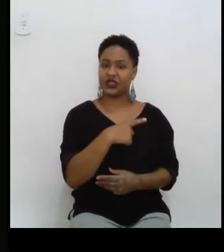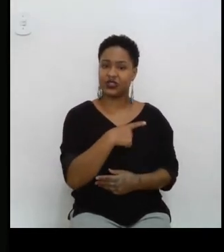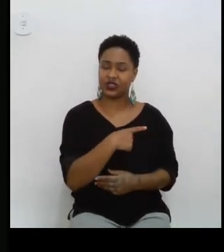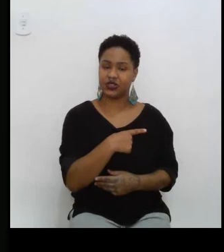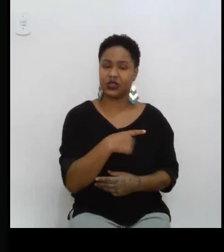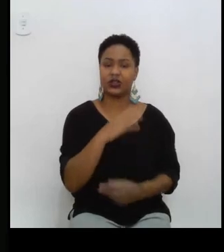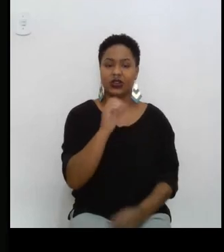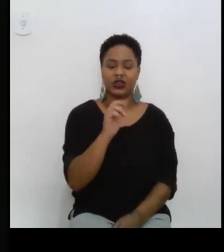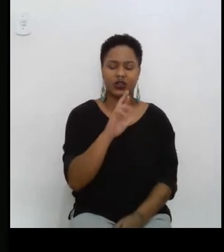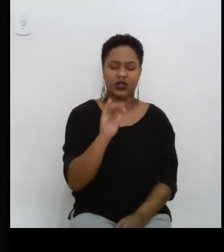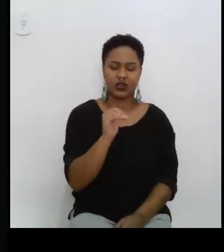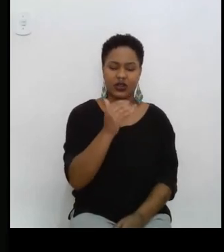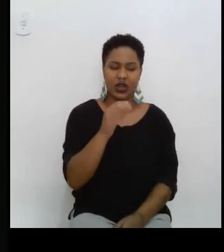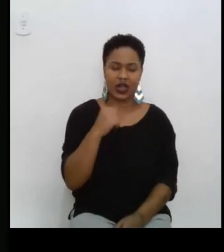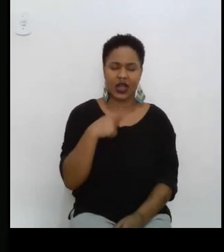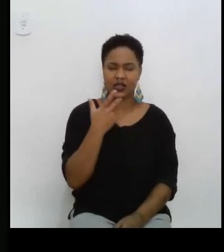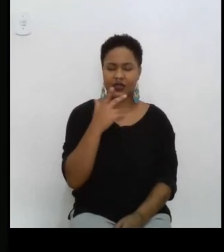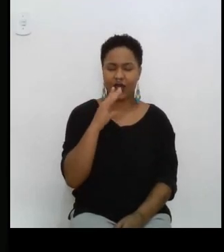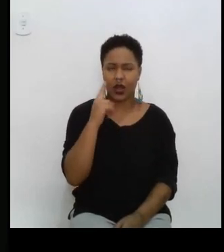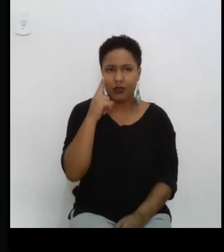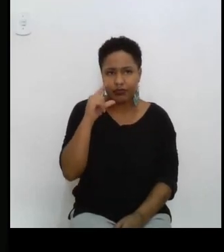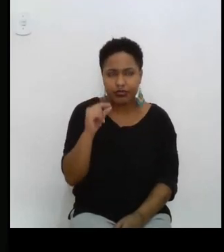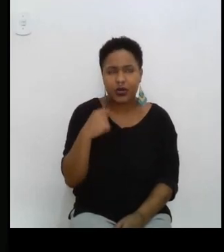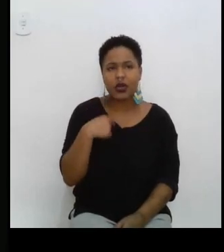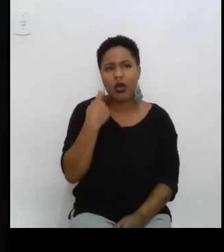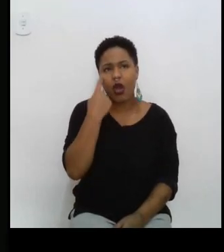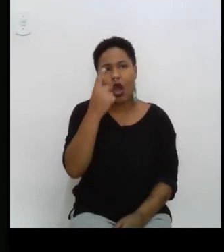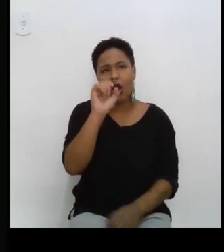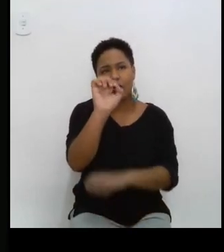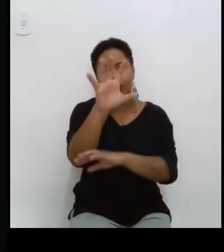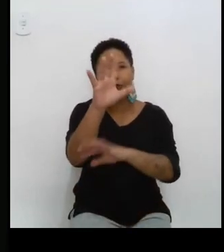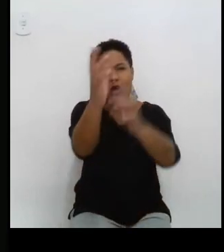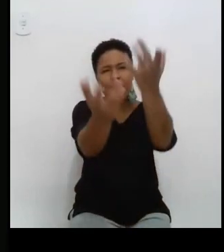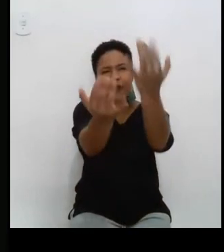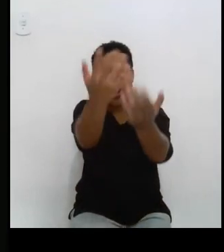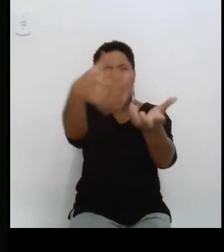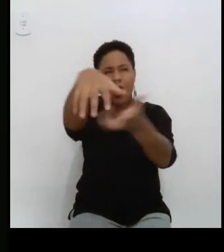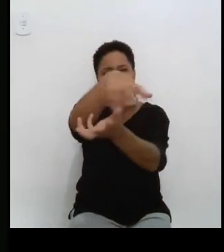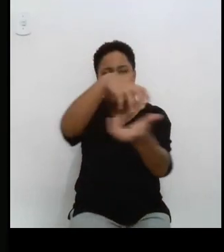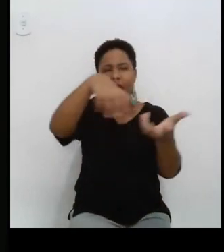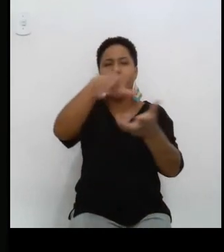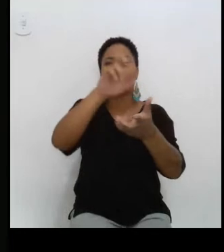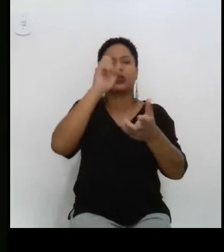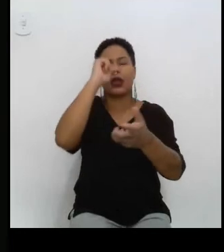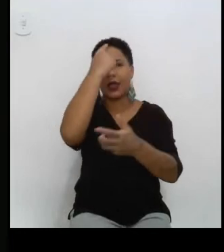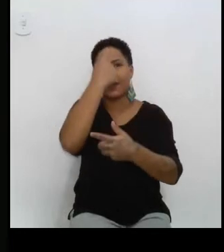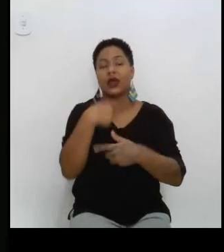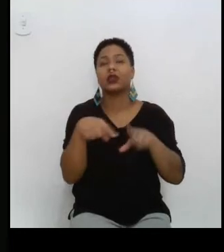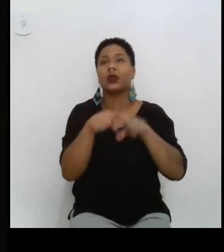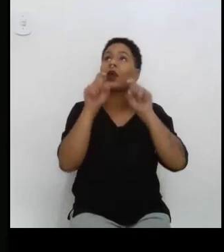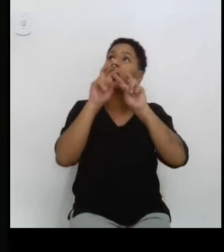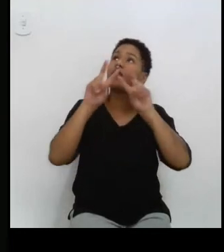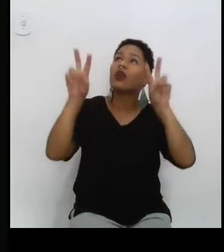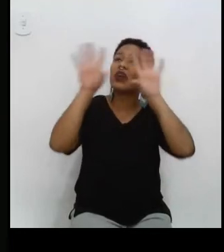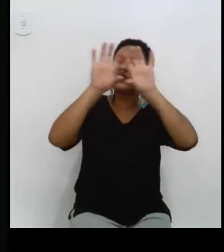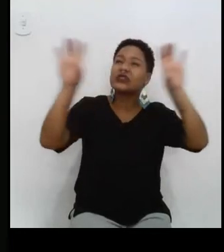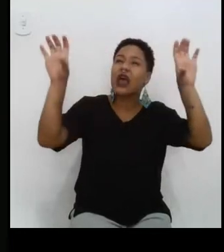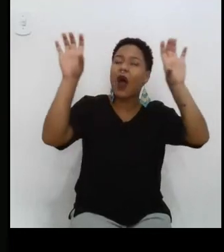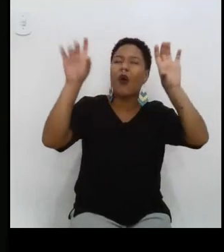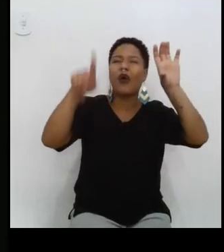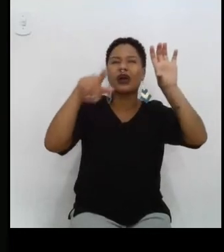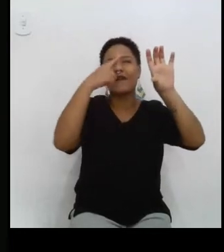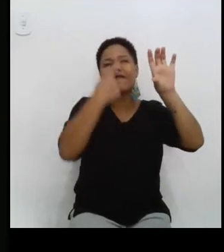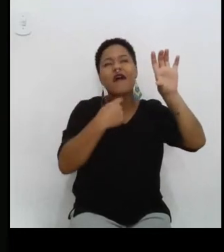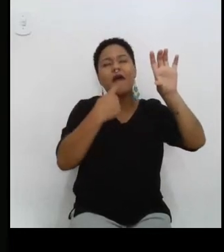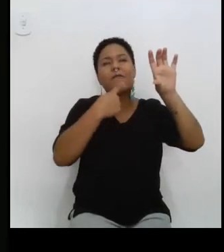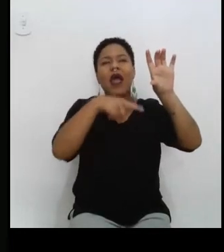fala baixo quanto olha para as projeções mas de fogo a revolta e para o céu Escarlate das queimadas e poucas